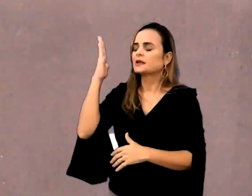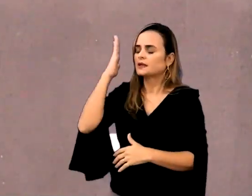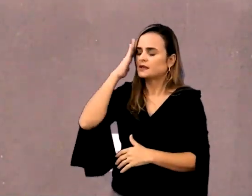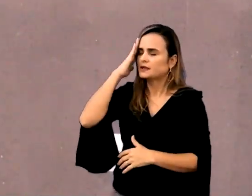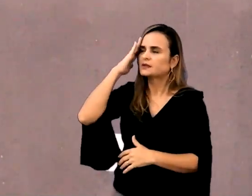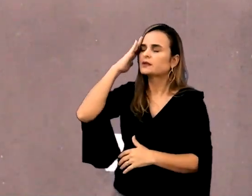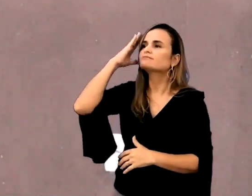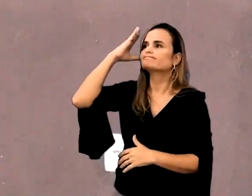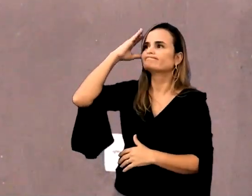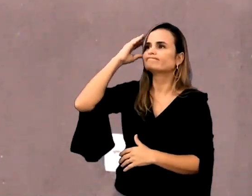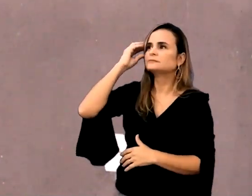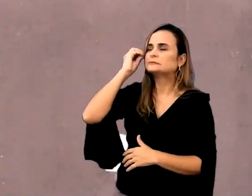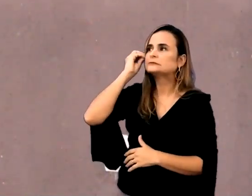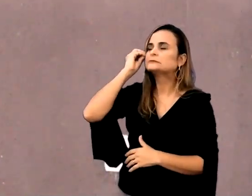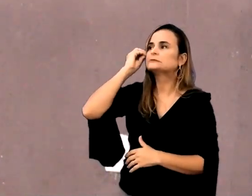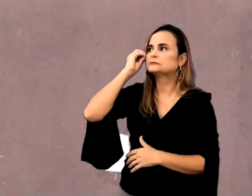reconhecer